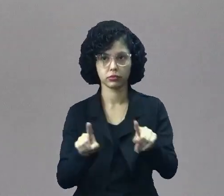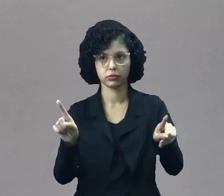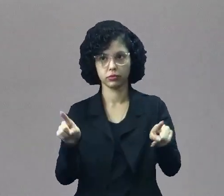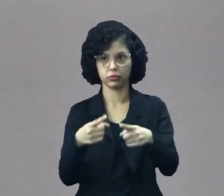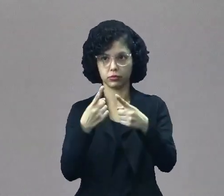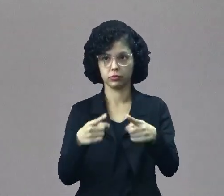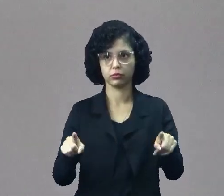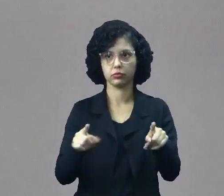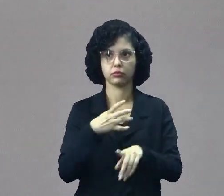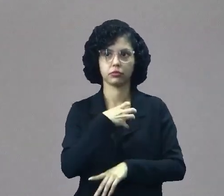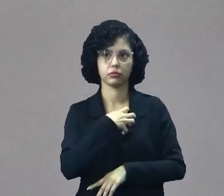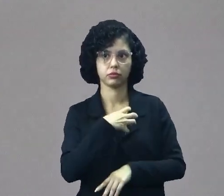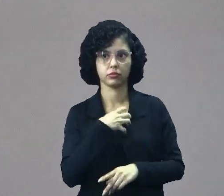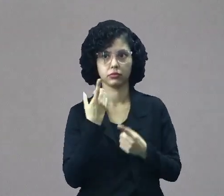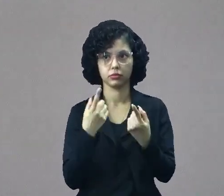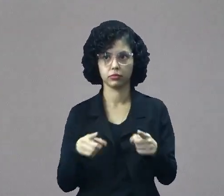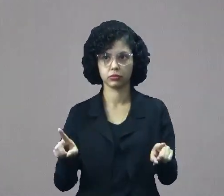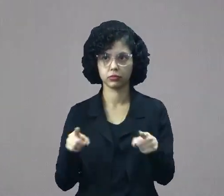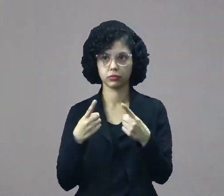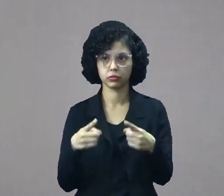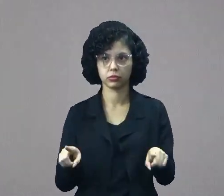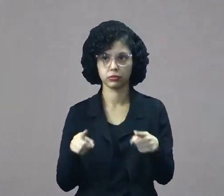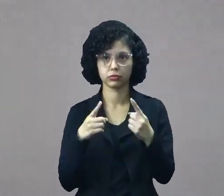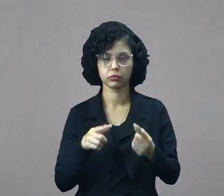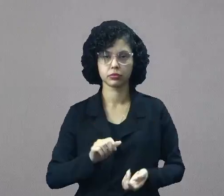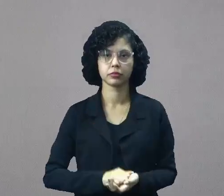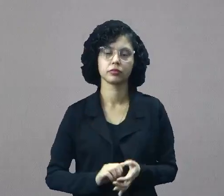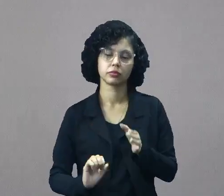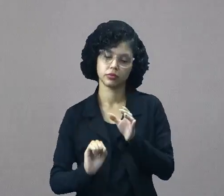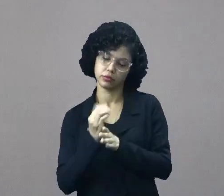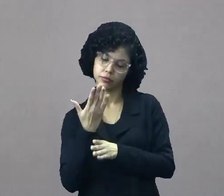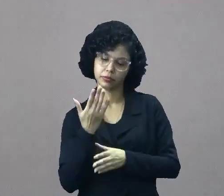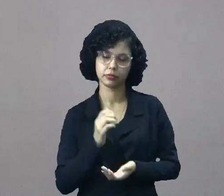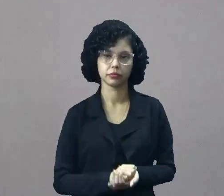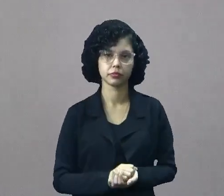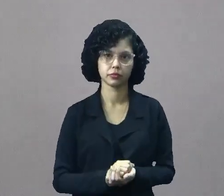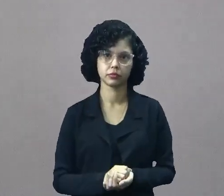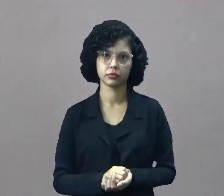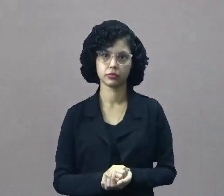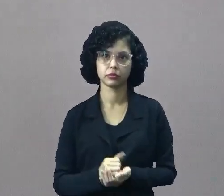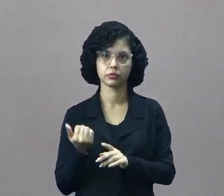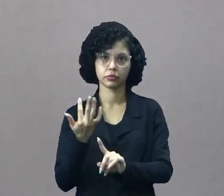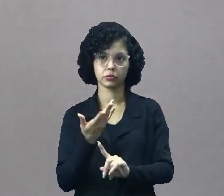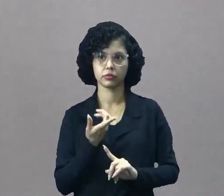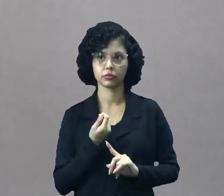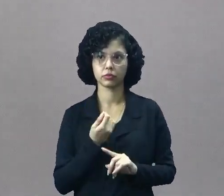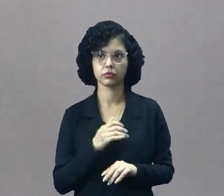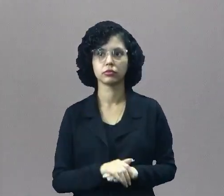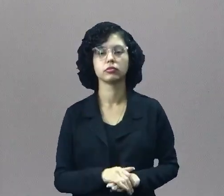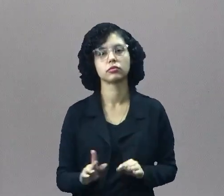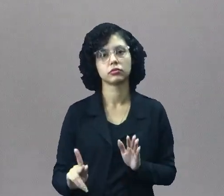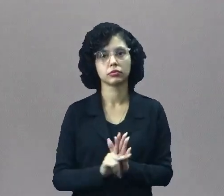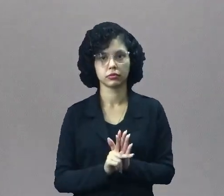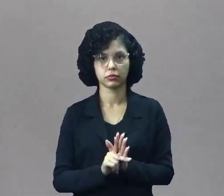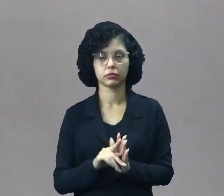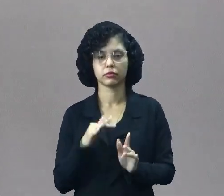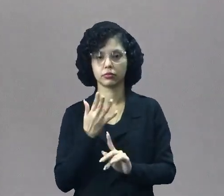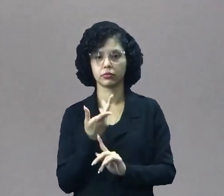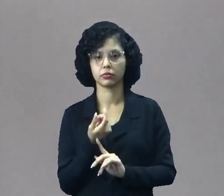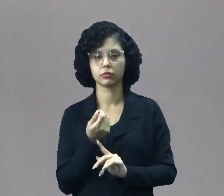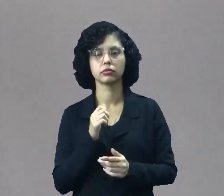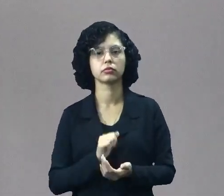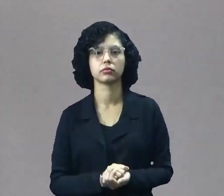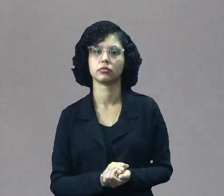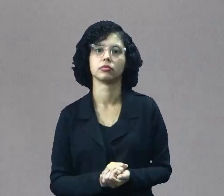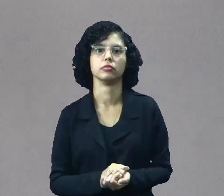ele sentia uma música, e aí ele via criando essa arte, né? A sua arte, no caso,